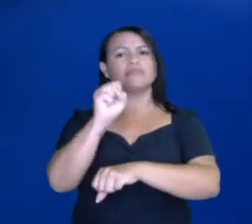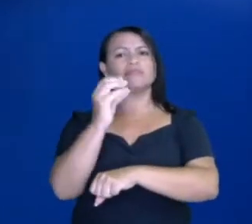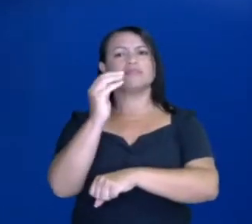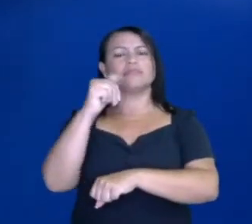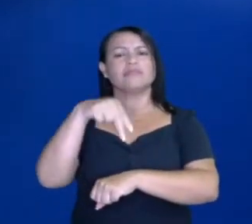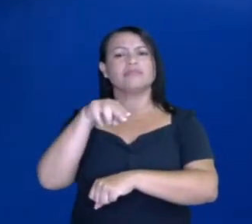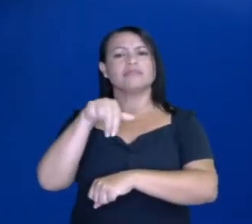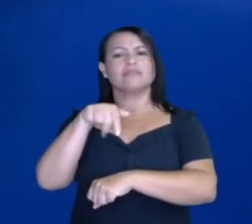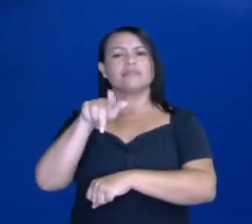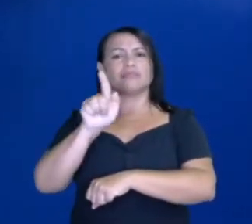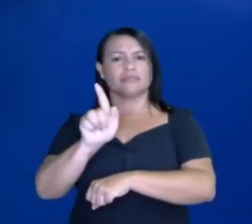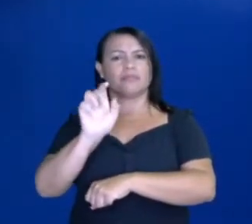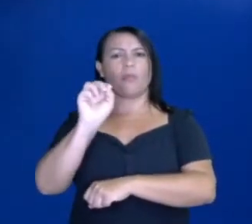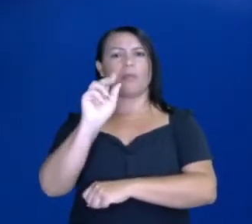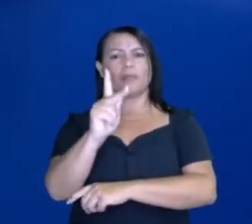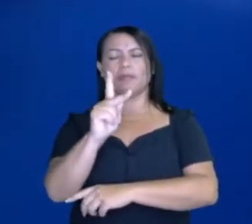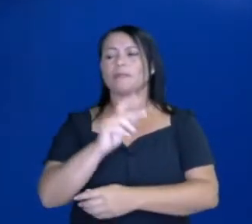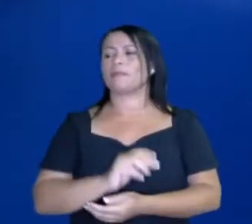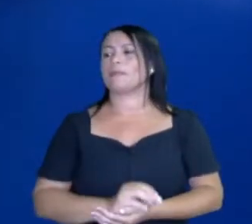ok?